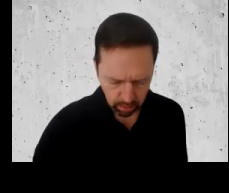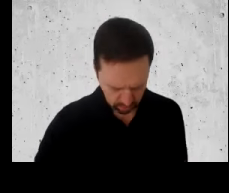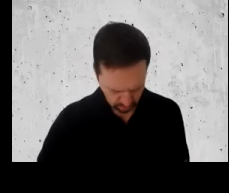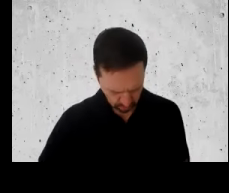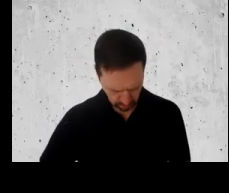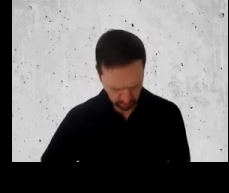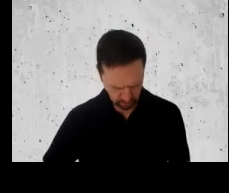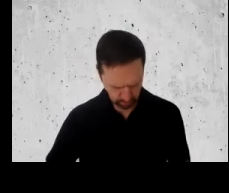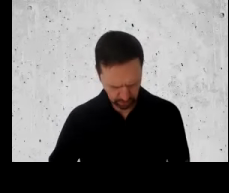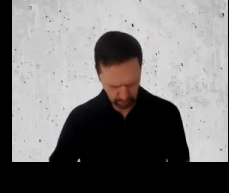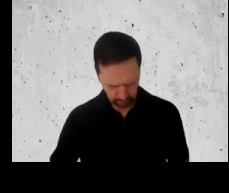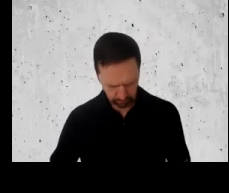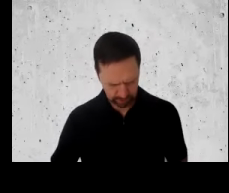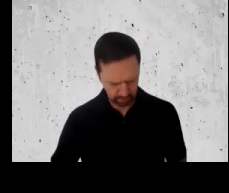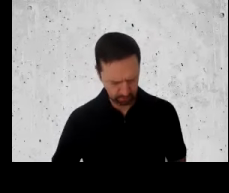se.